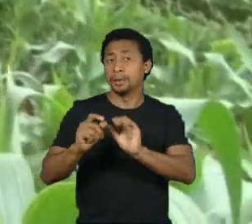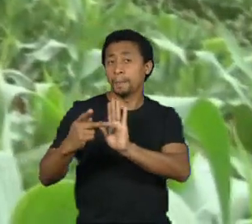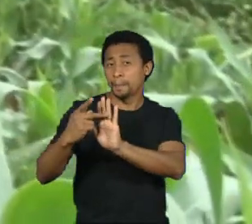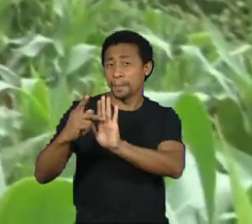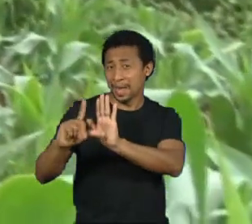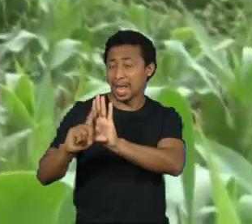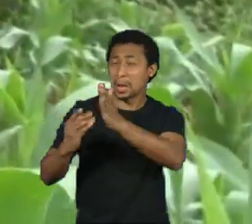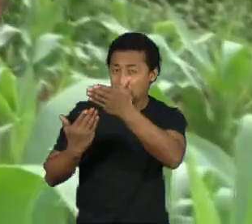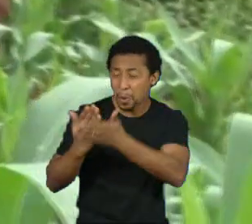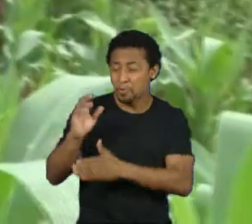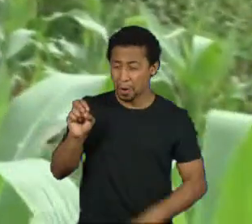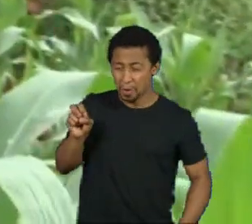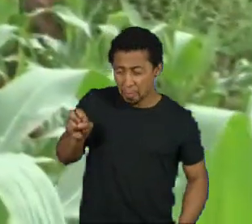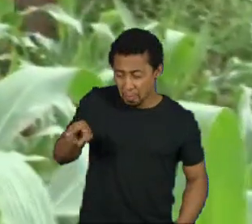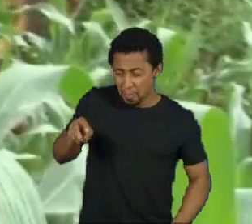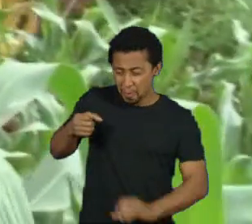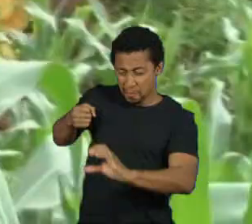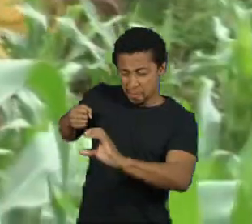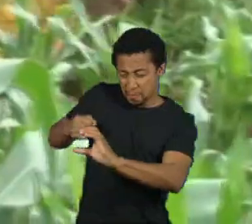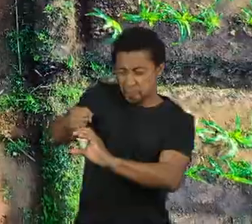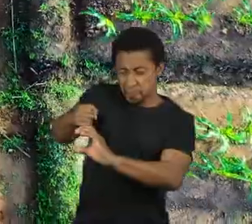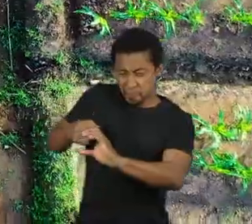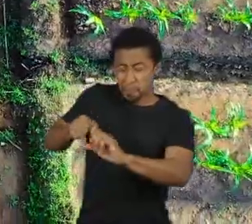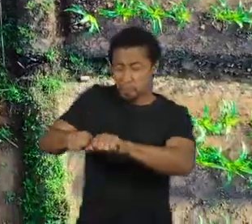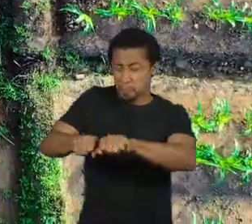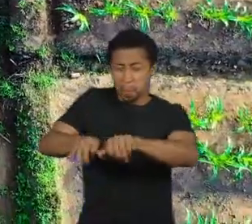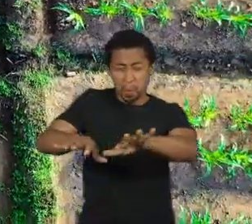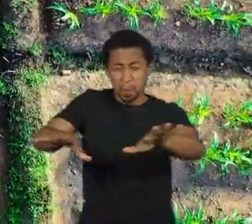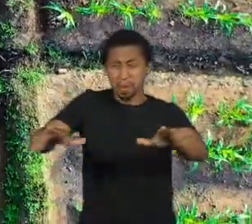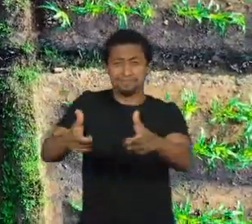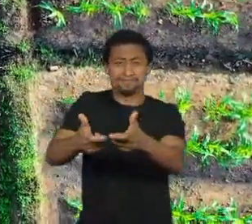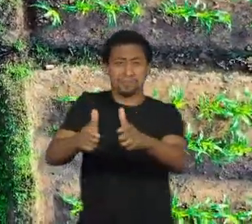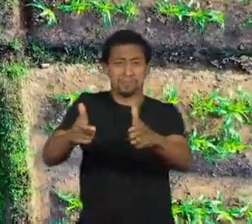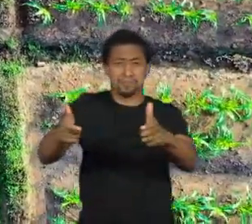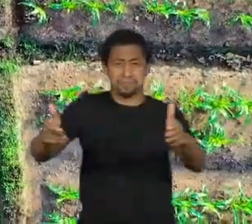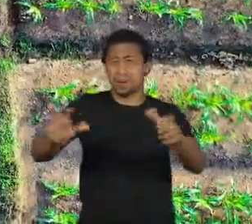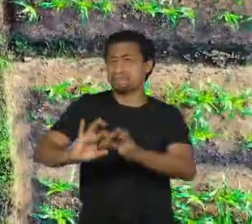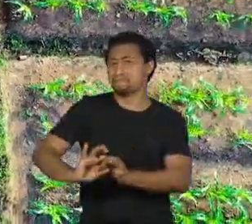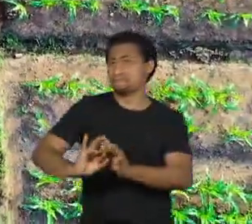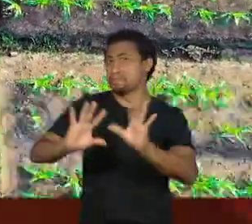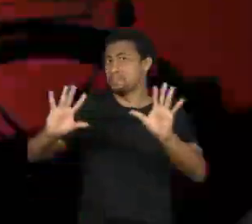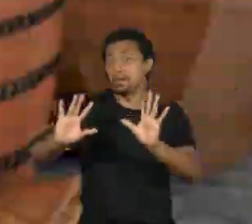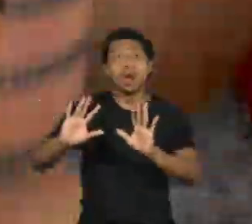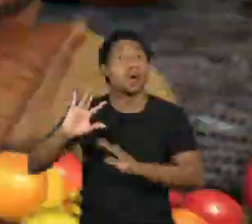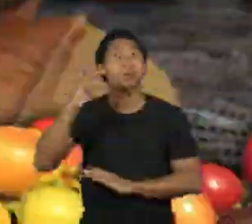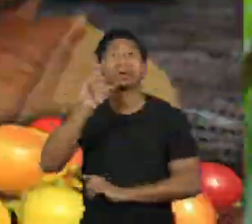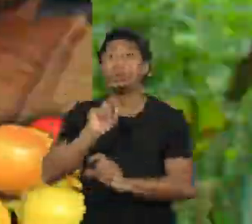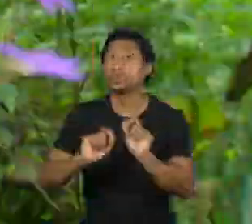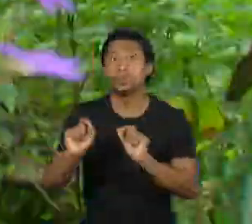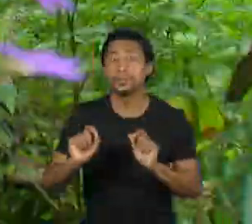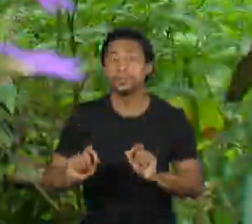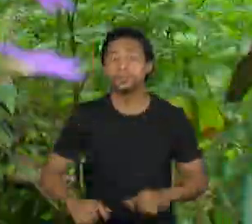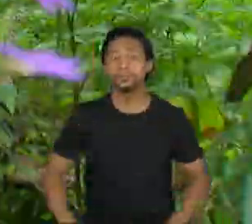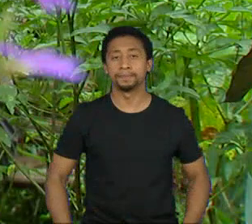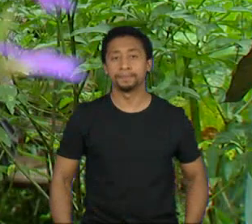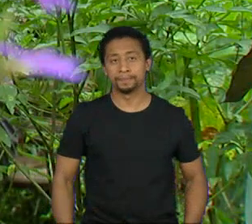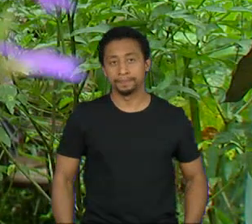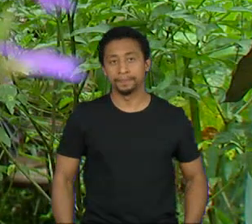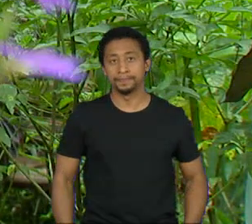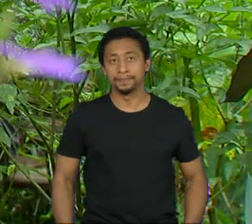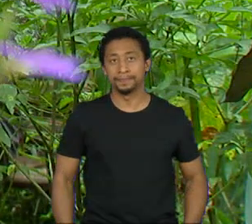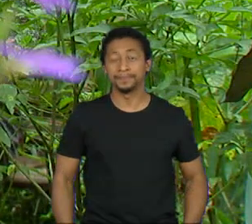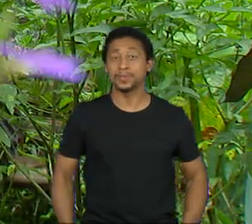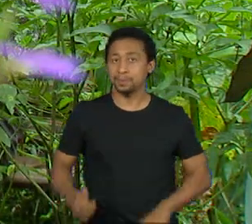do veneno, que libera o uso de um número ainda maior de agrotóxicos. E a